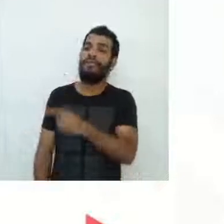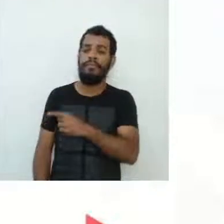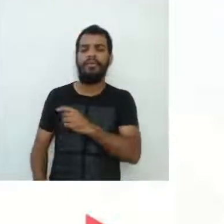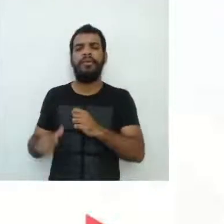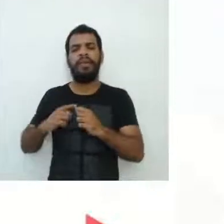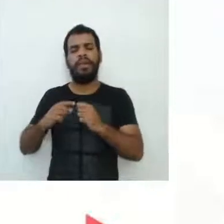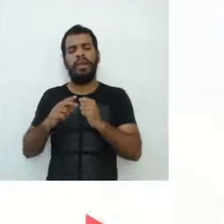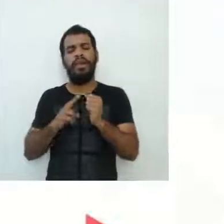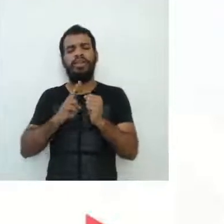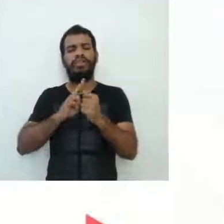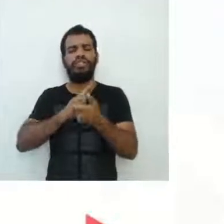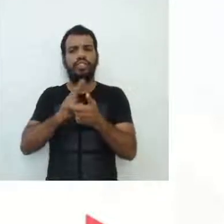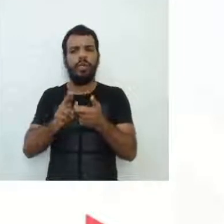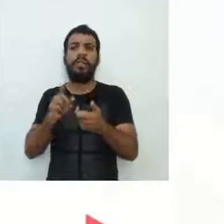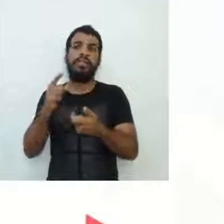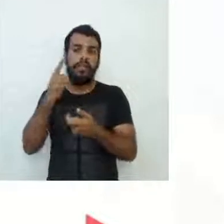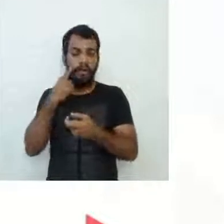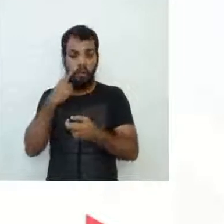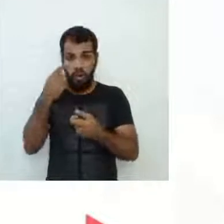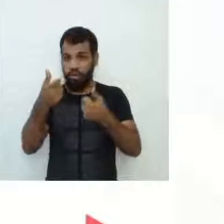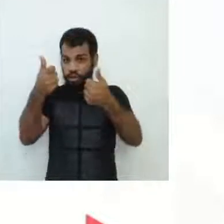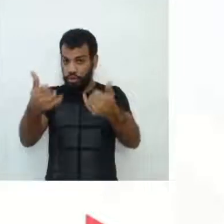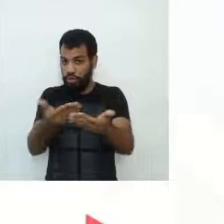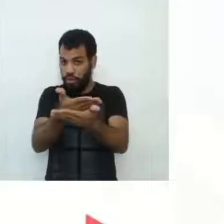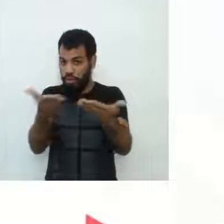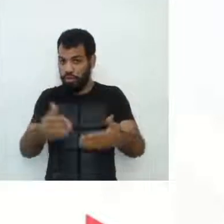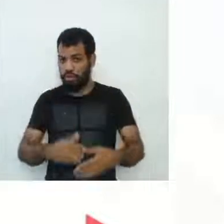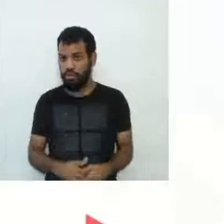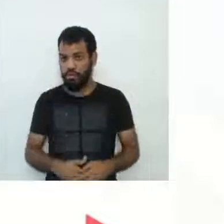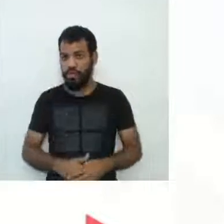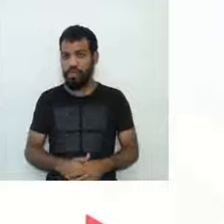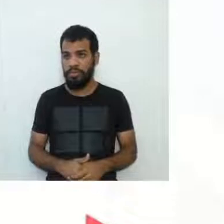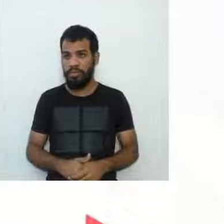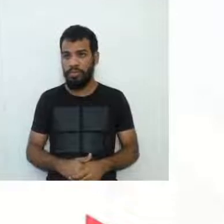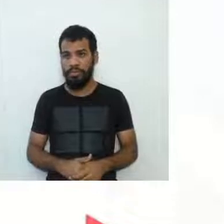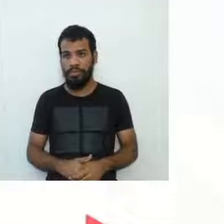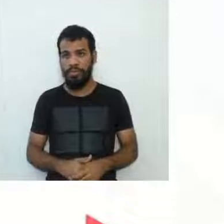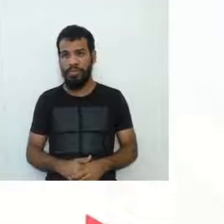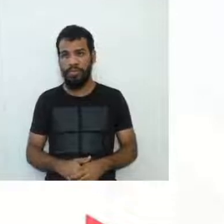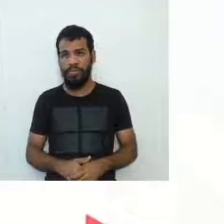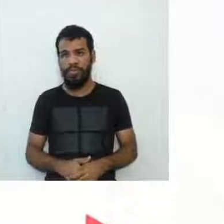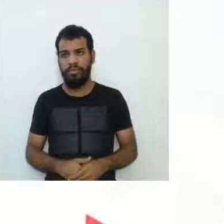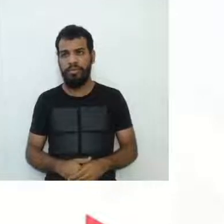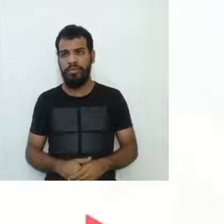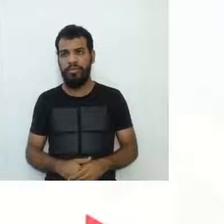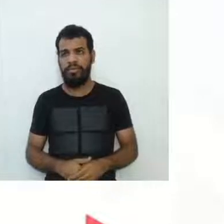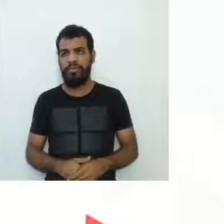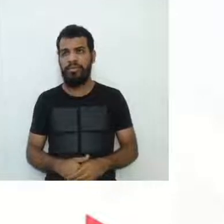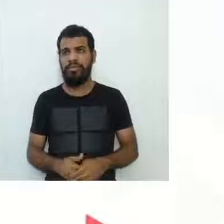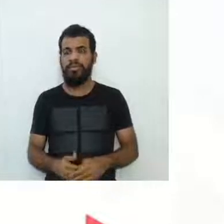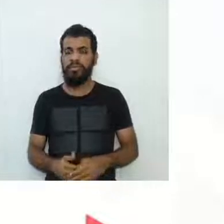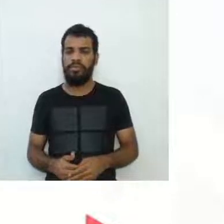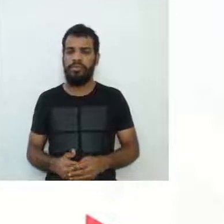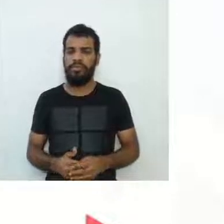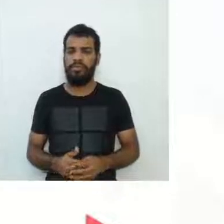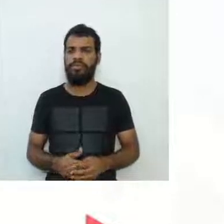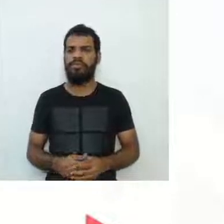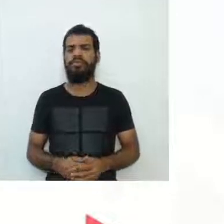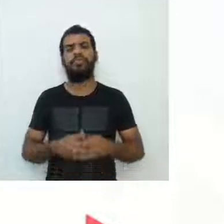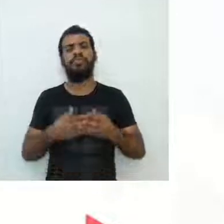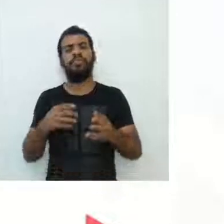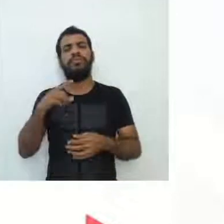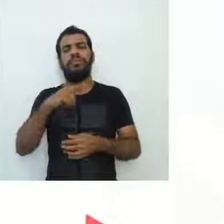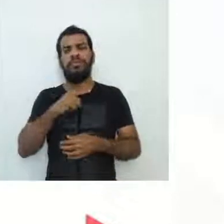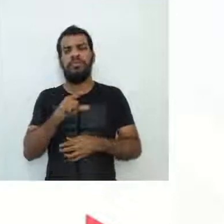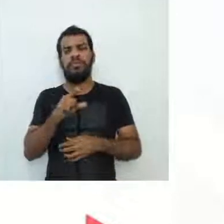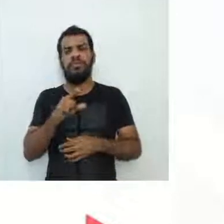substantivo. Vejam o que eu coloquei para vocês. O mal com L, ele pode ser um advérbio de modo, que é usado como contrário